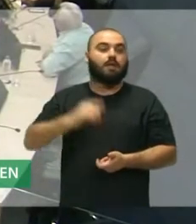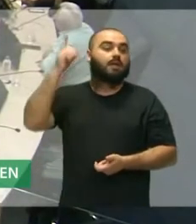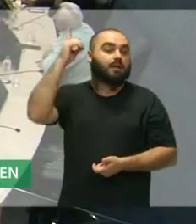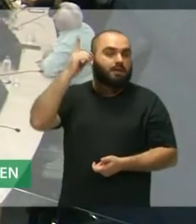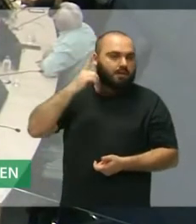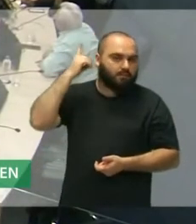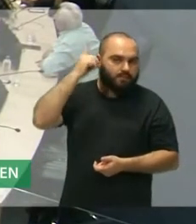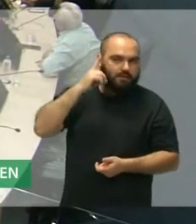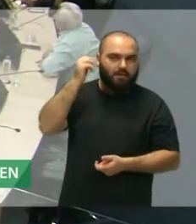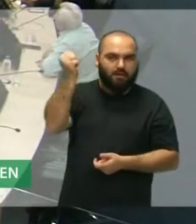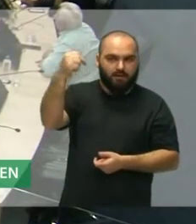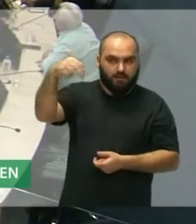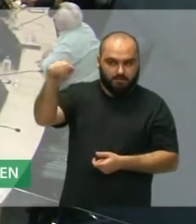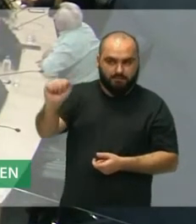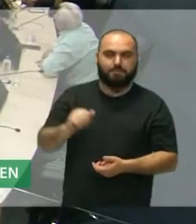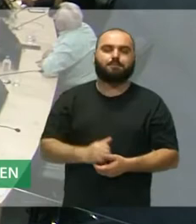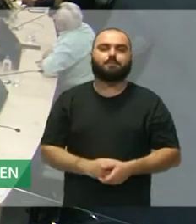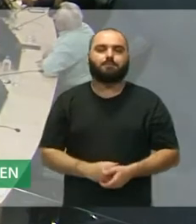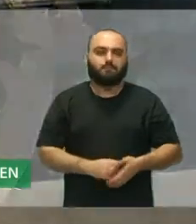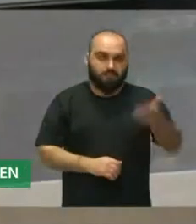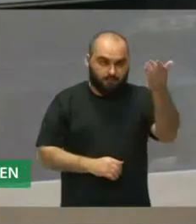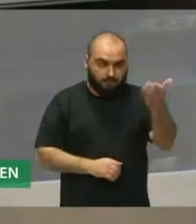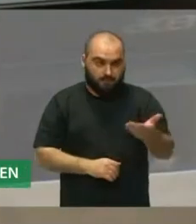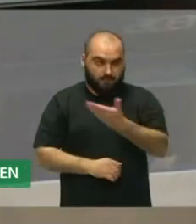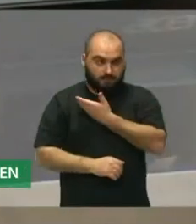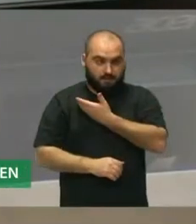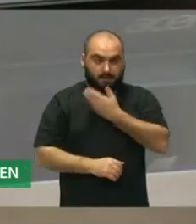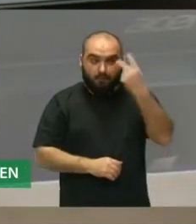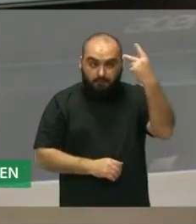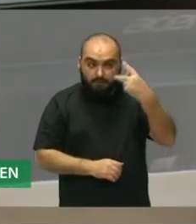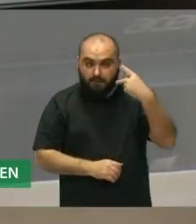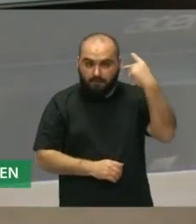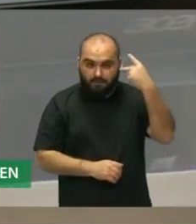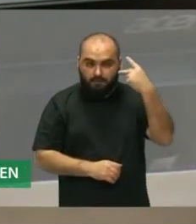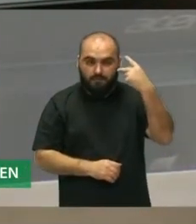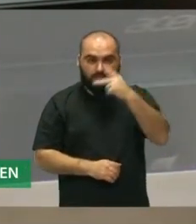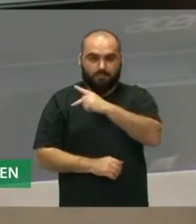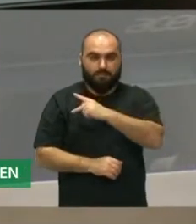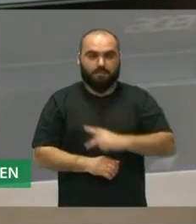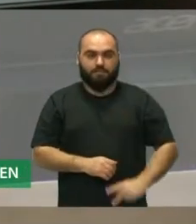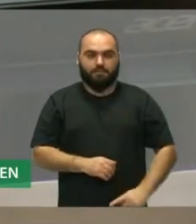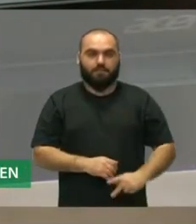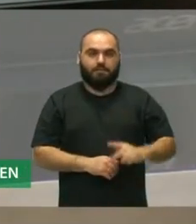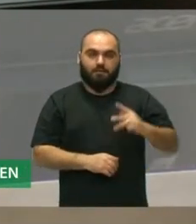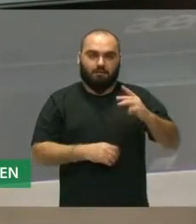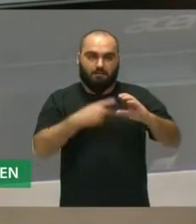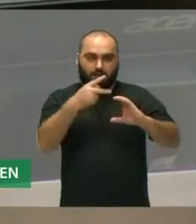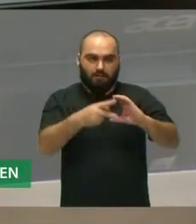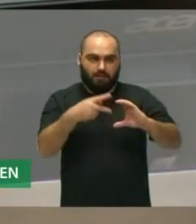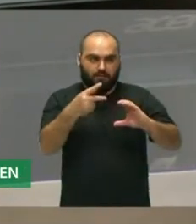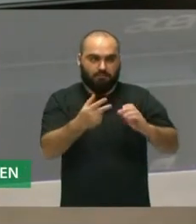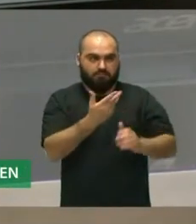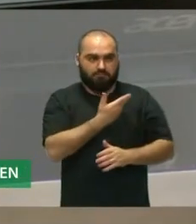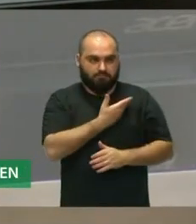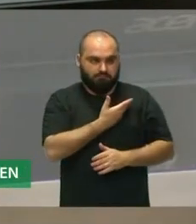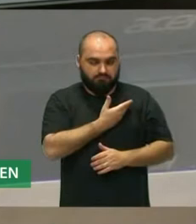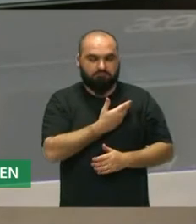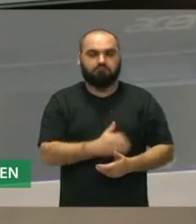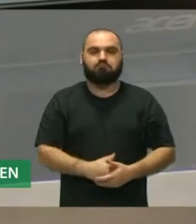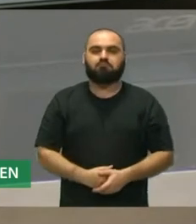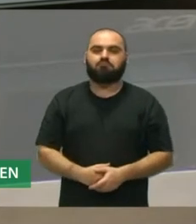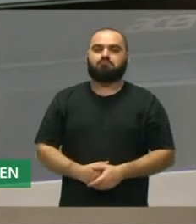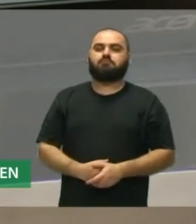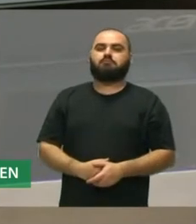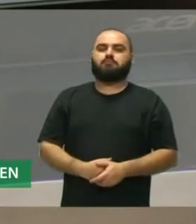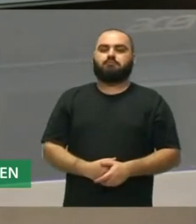deputada Ana, ao querido amigo vereador presidente da casa, ao meu estimado amigo vereador